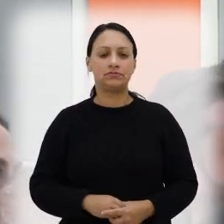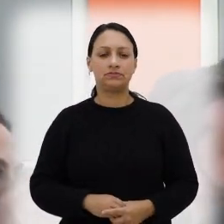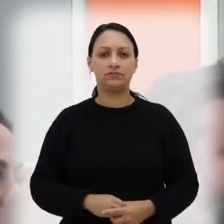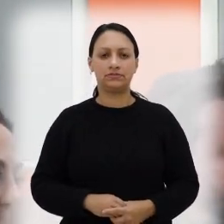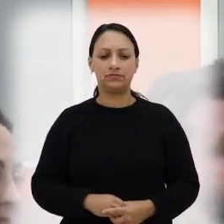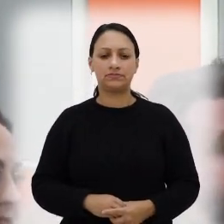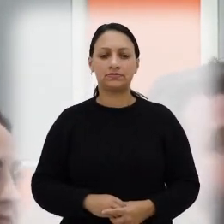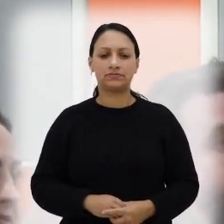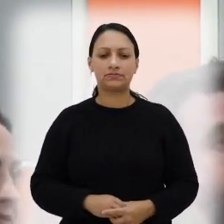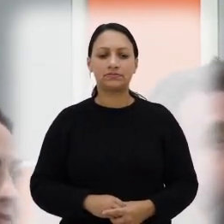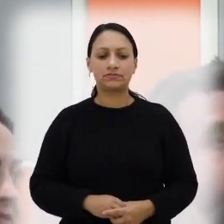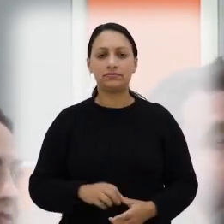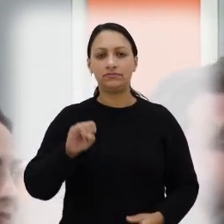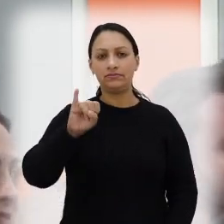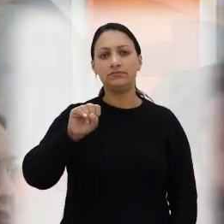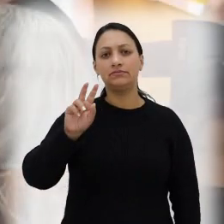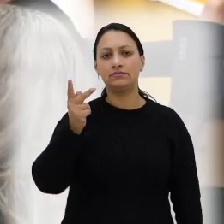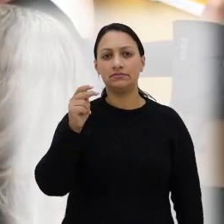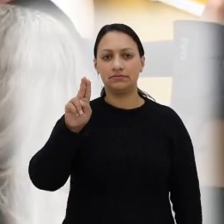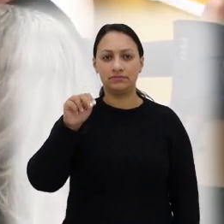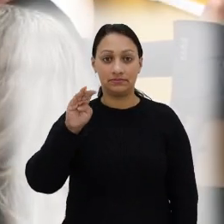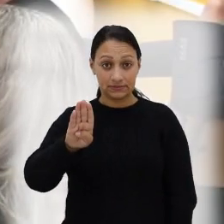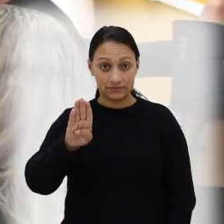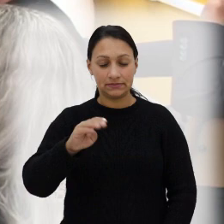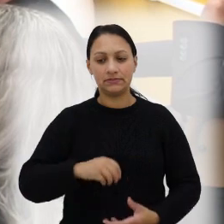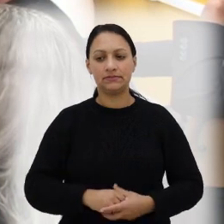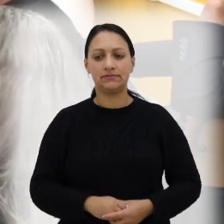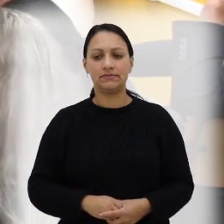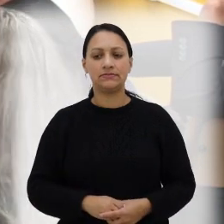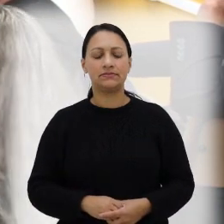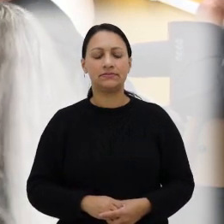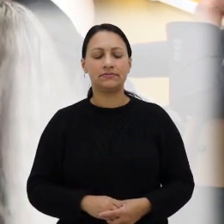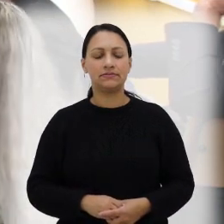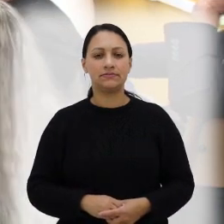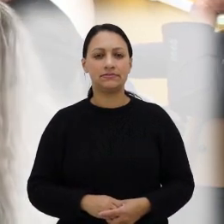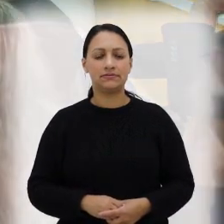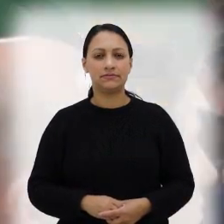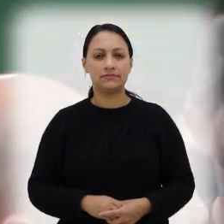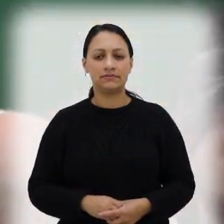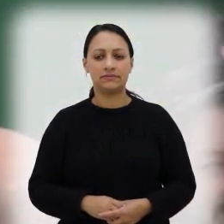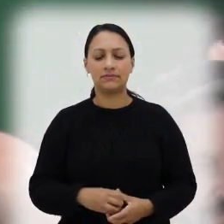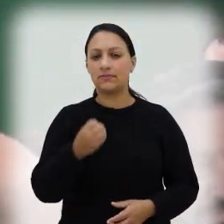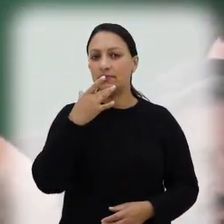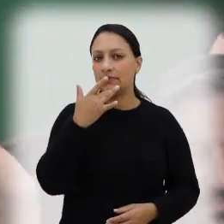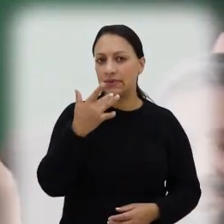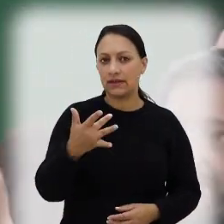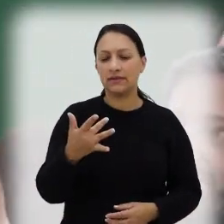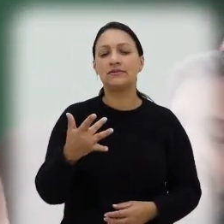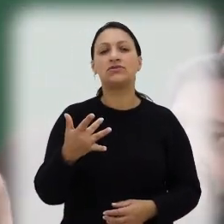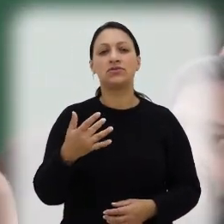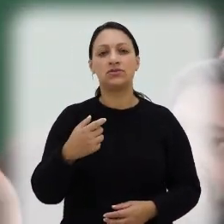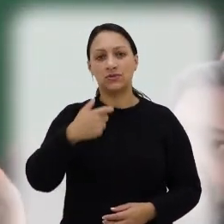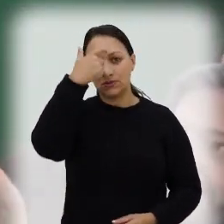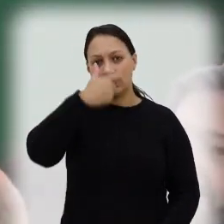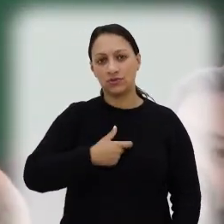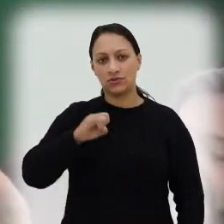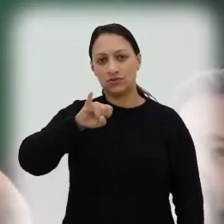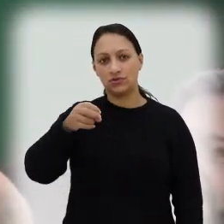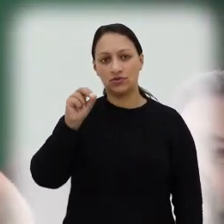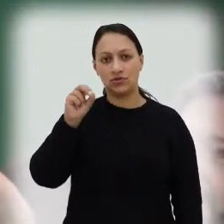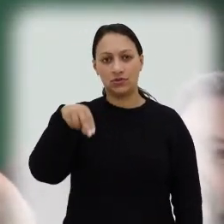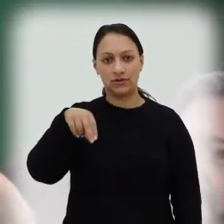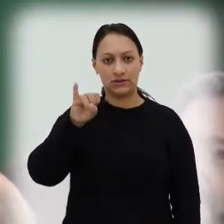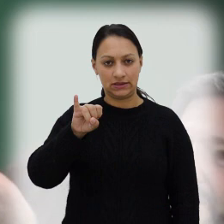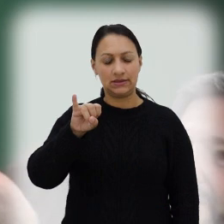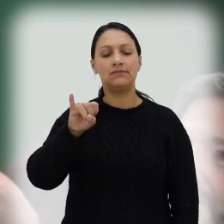iHub Business. Pode passar ali o microfone, daí eu fico com esse. Boa tarde, pessoal. Eu sou o Johnny, estou o presidente